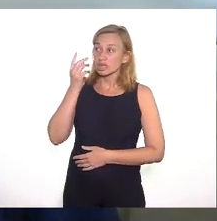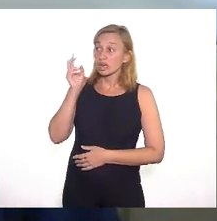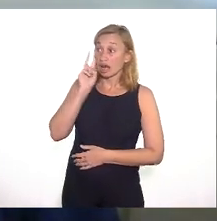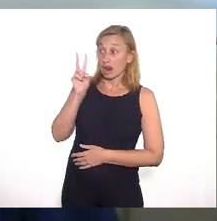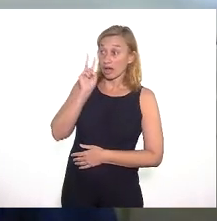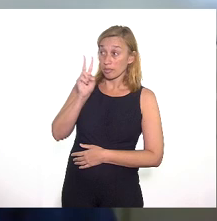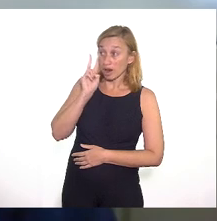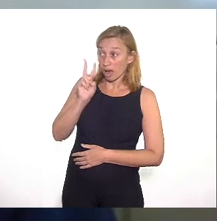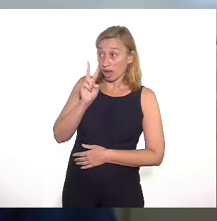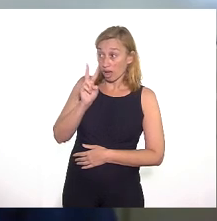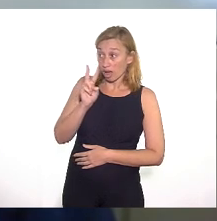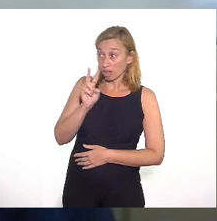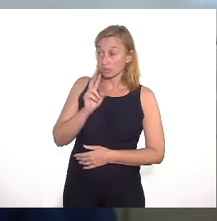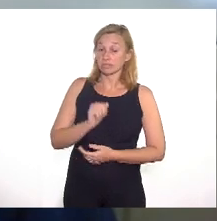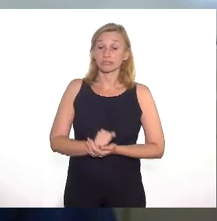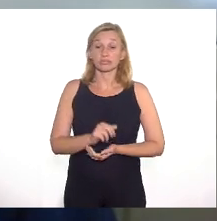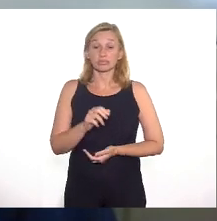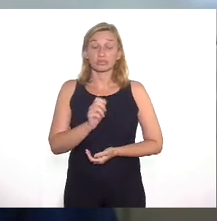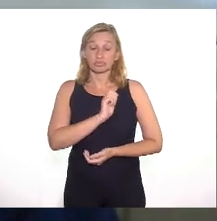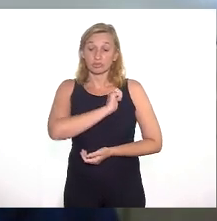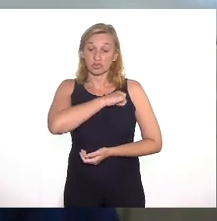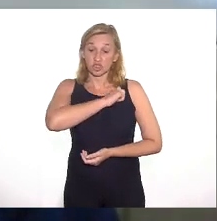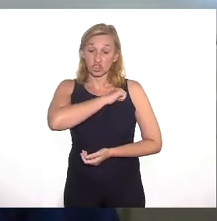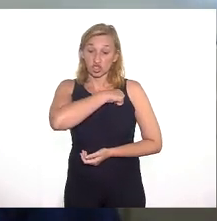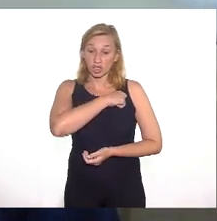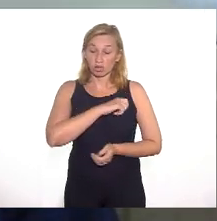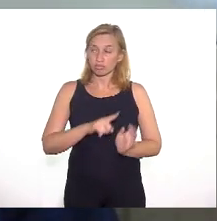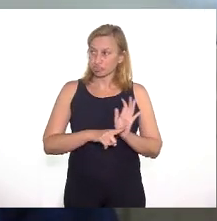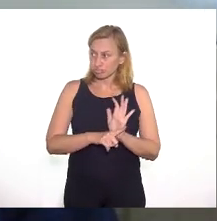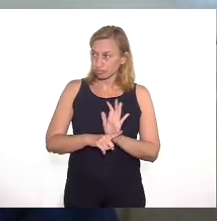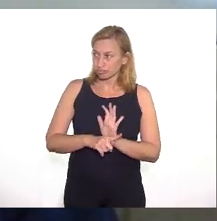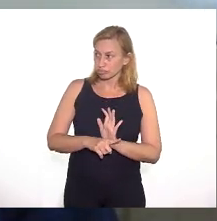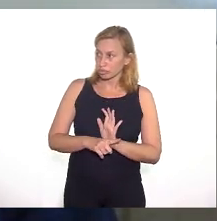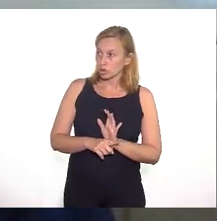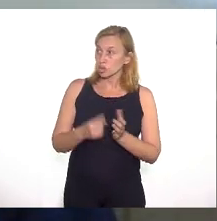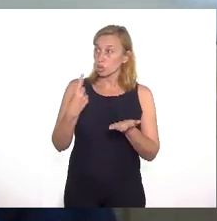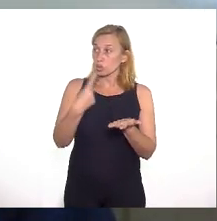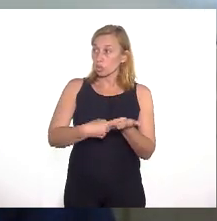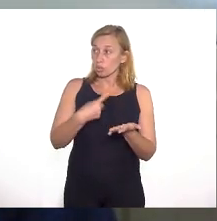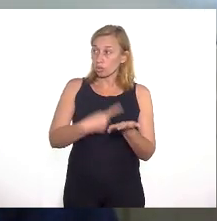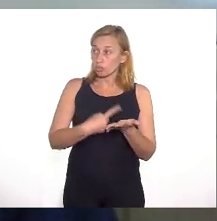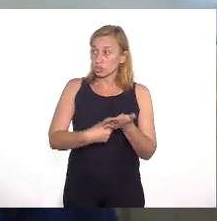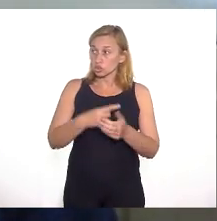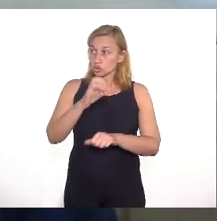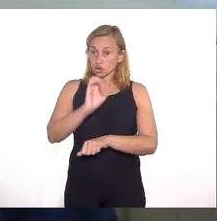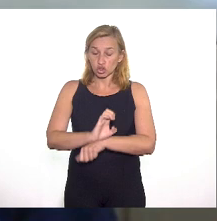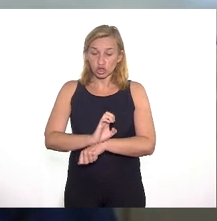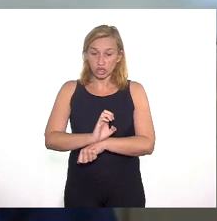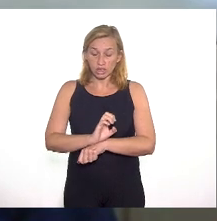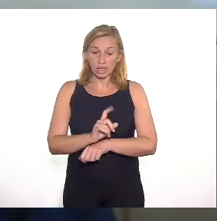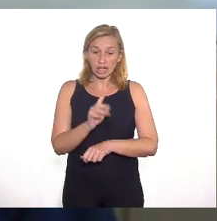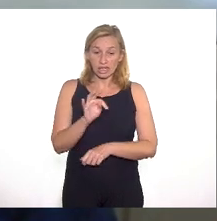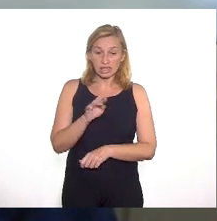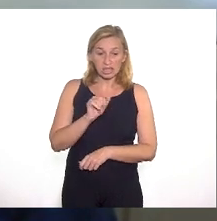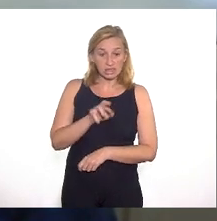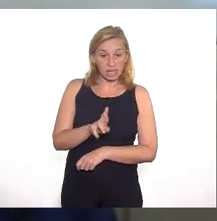do regime de recuperação fiscal, onde um do compromisso do Estado era